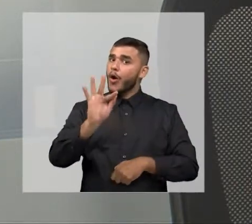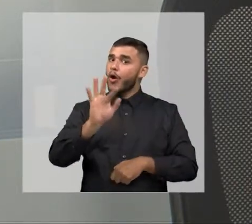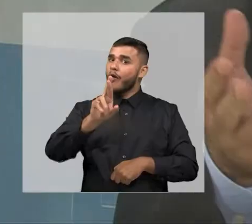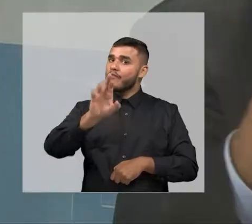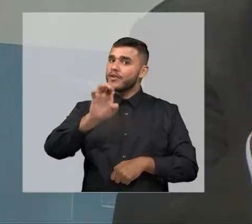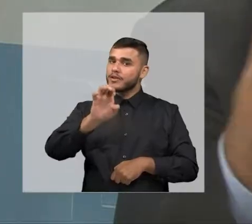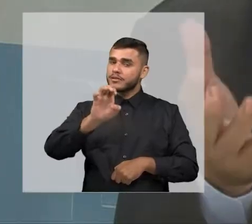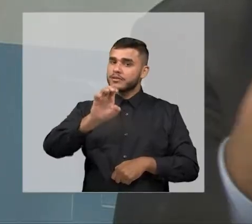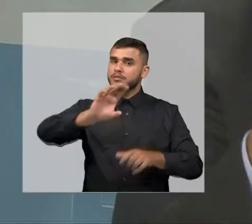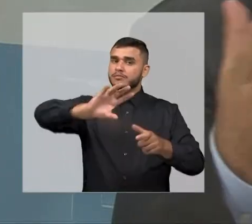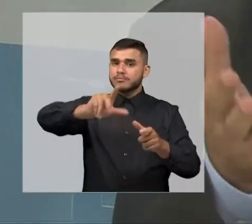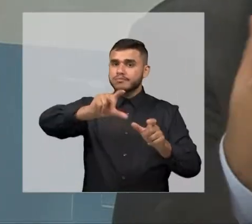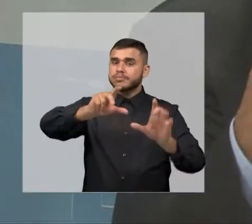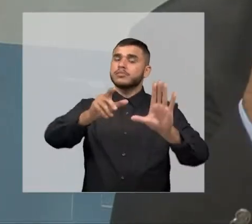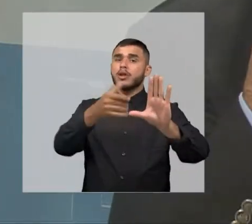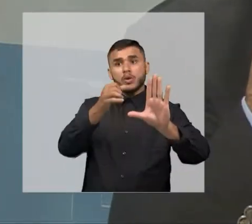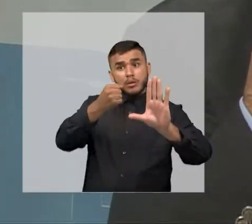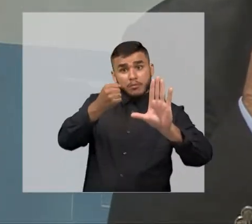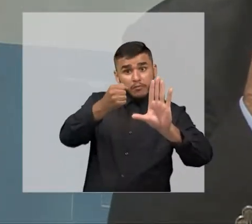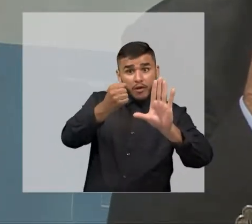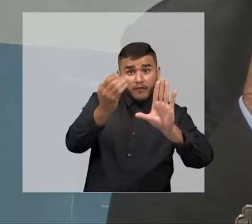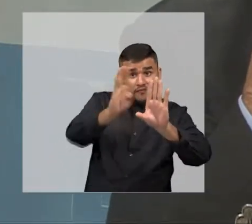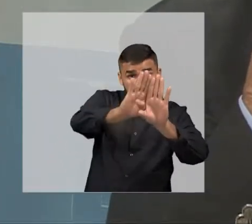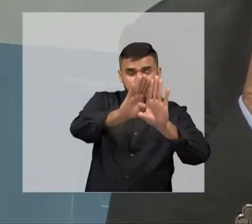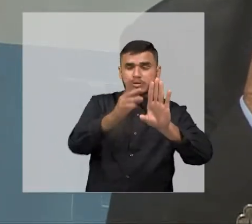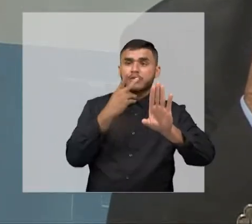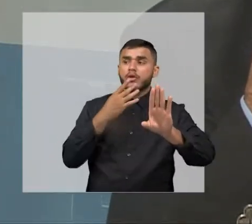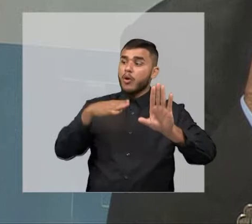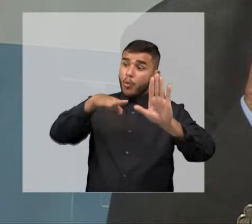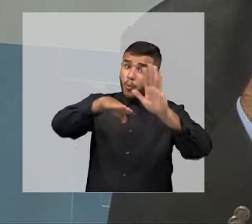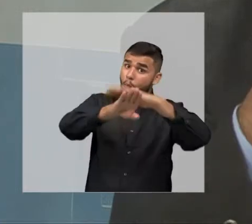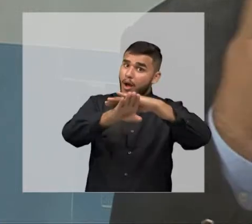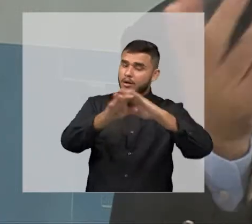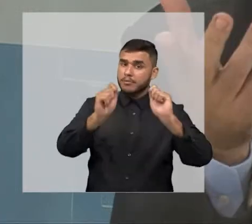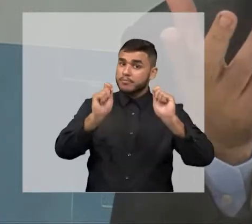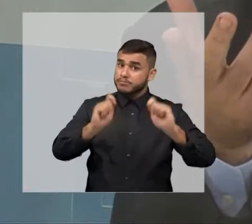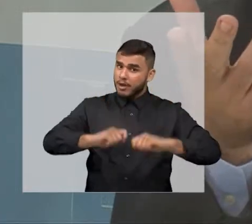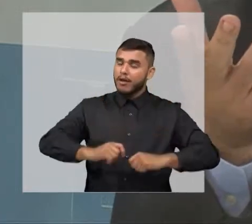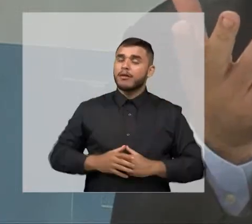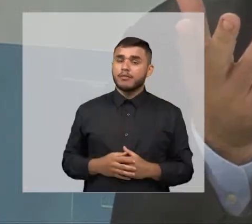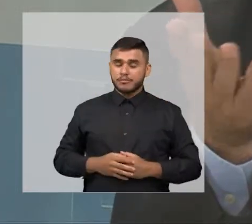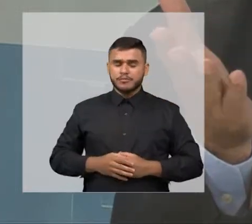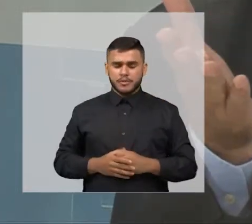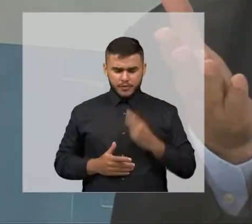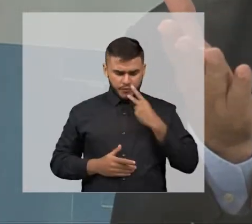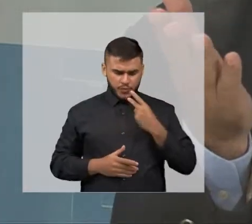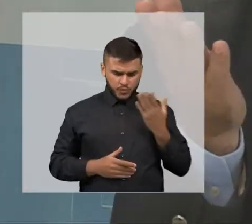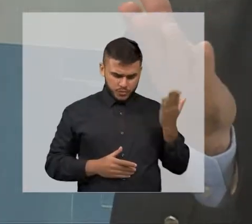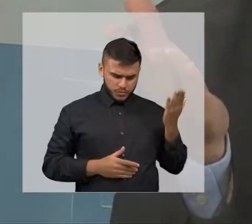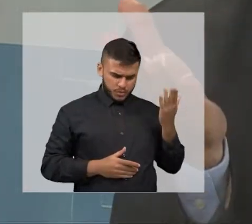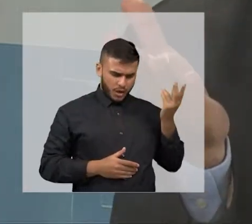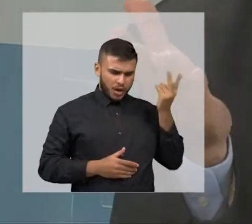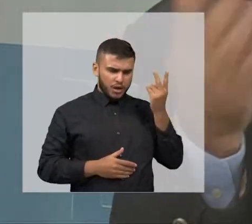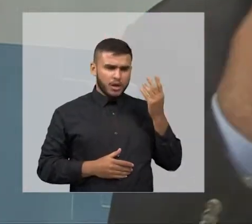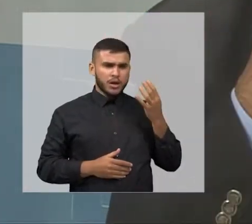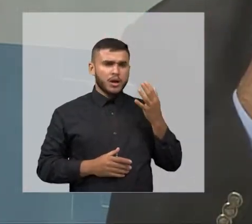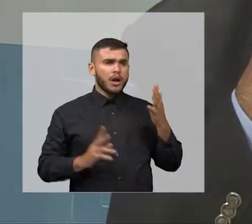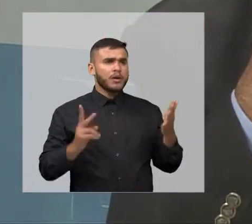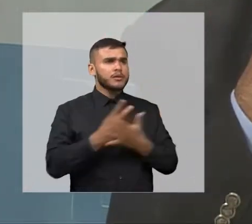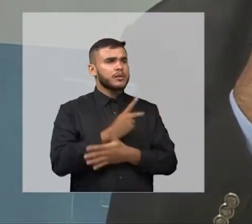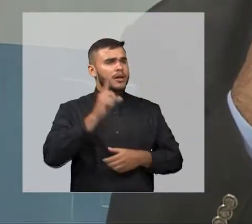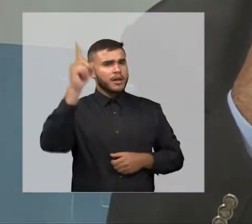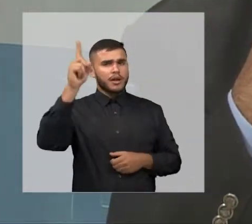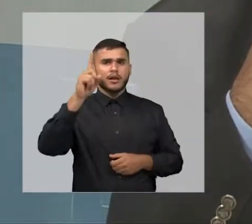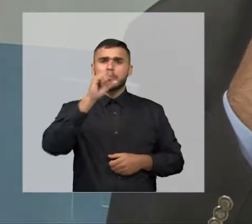questão da manipulação dessa arma. Né? Sim. Ontem a pessoa ficou com raiva de mim, houve um assassinato, um feminicídio lá